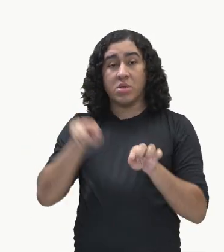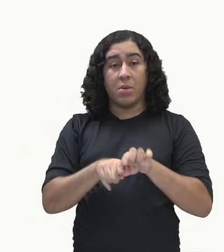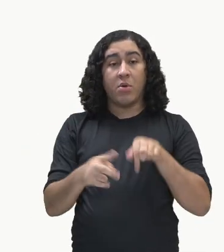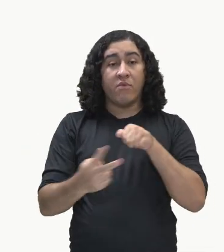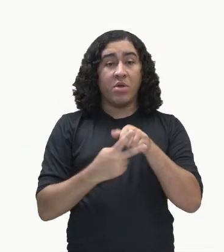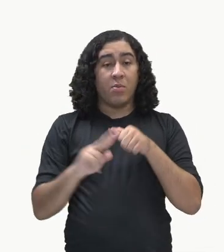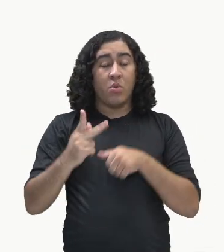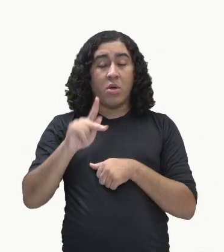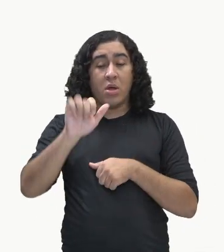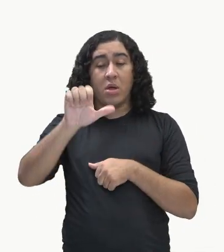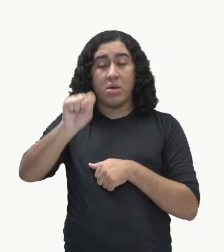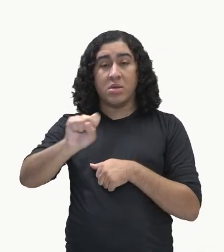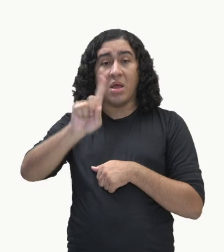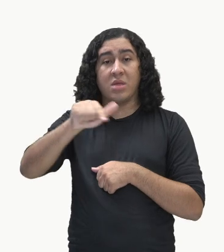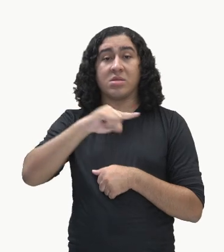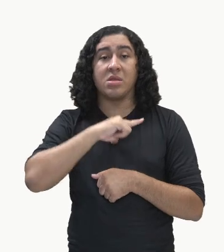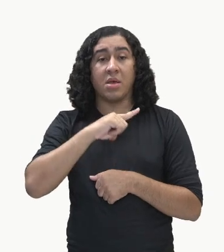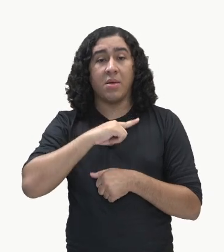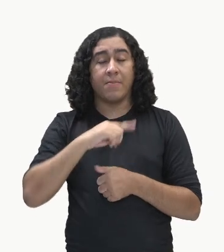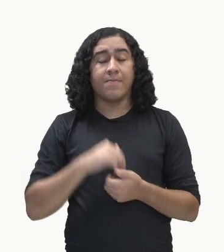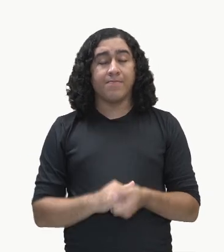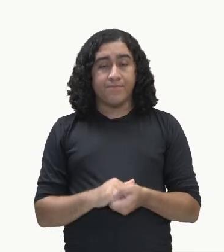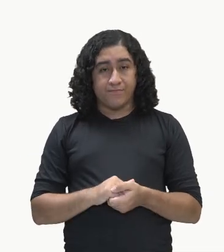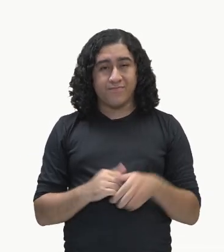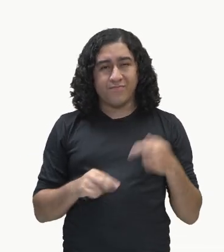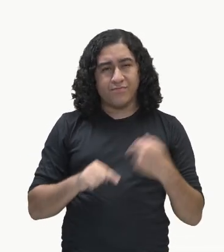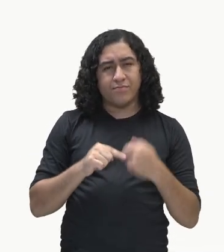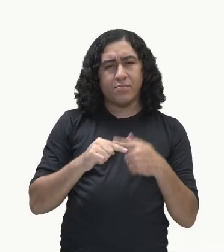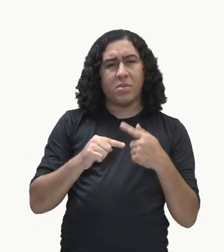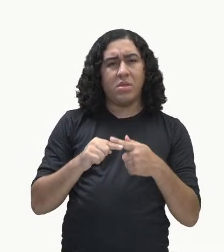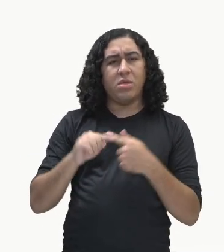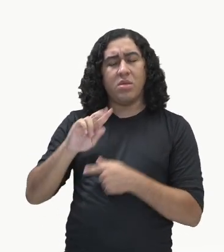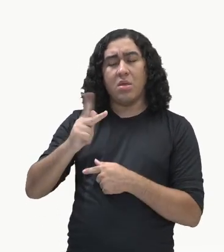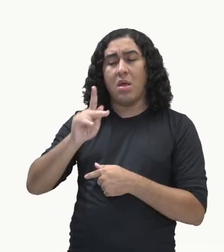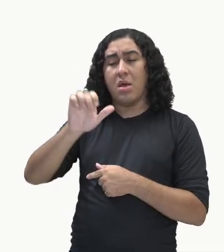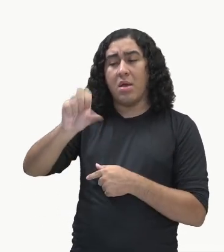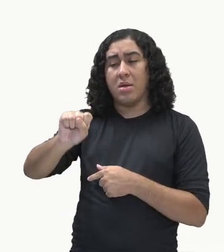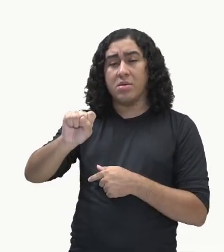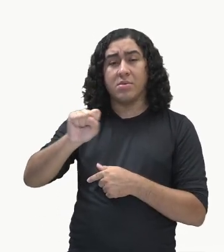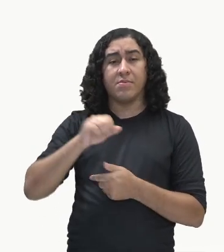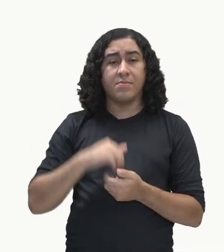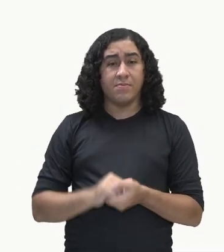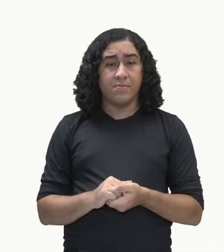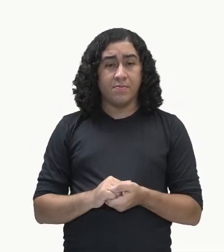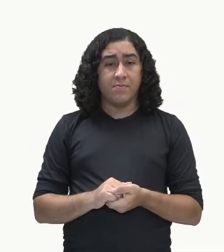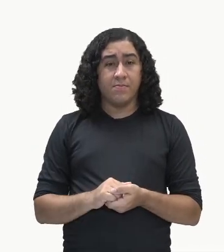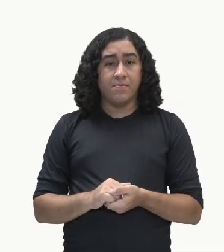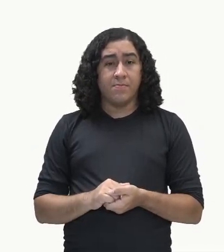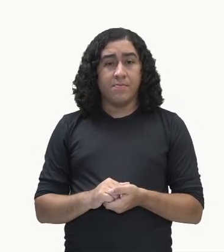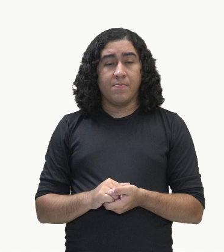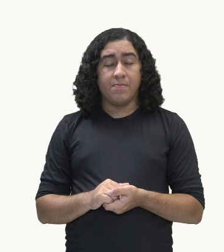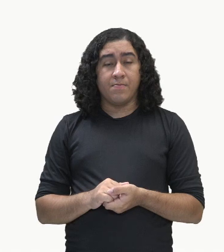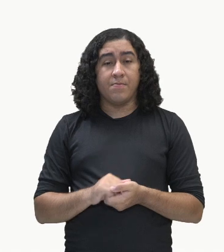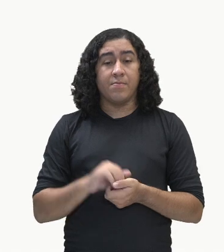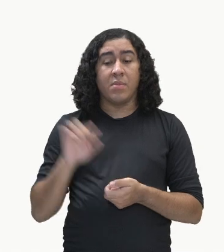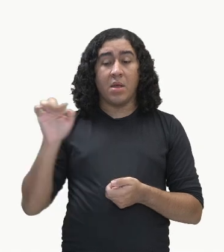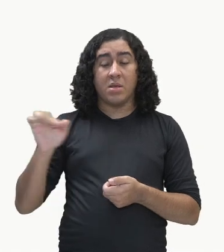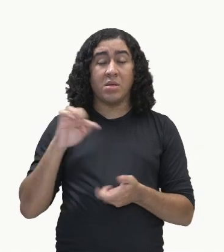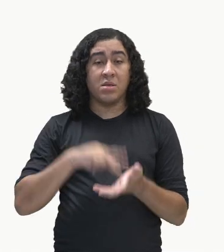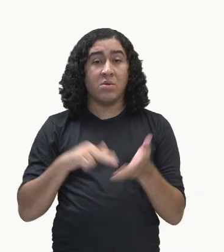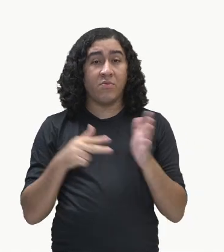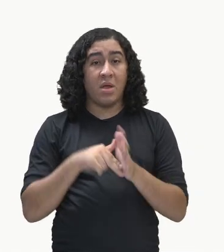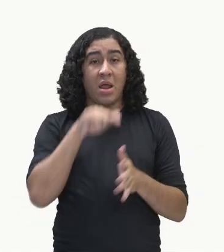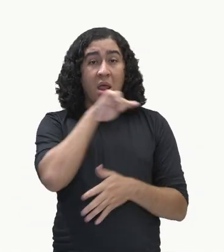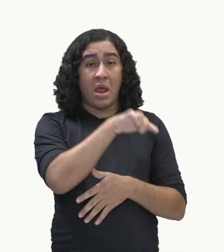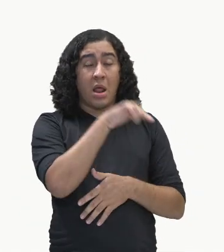é tem, tá? Por que ele é has? Tem terminação com S. Porque this language significa ela, né? O